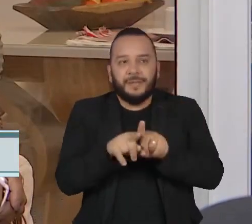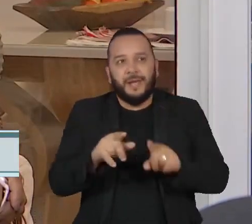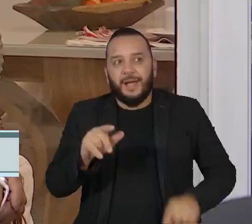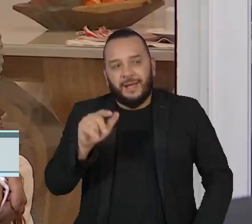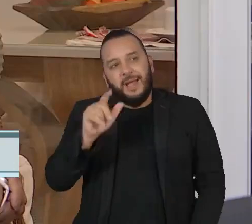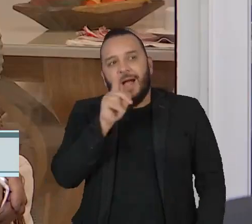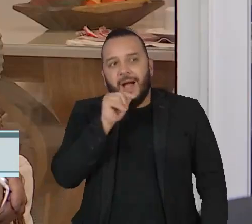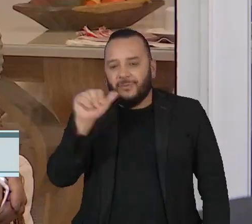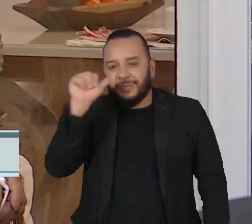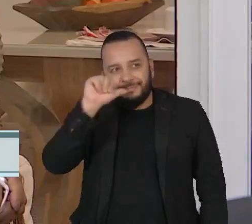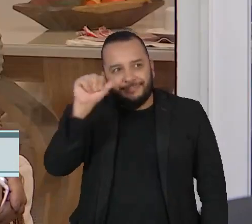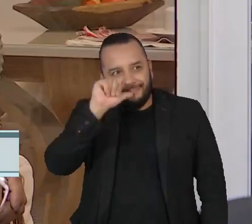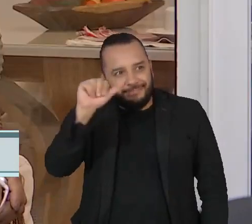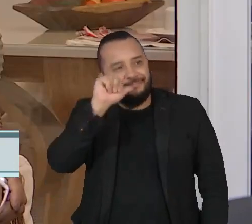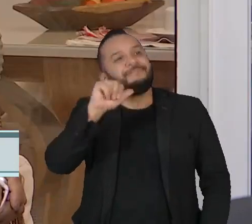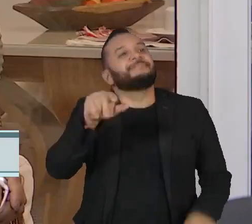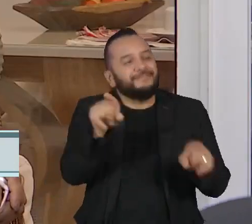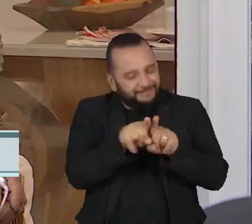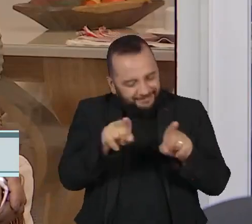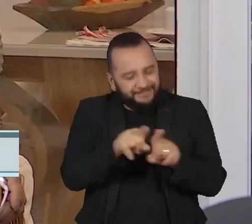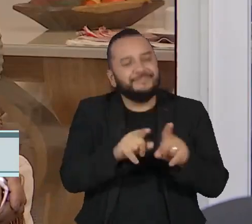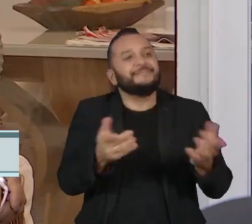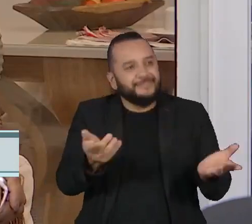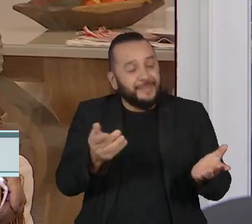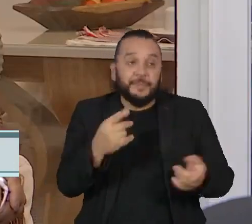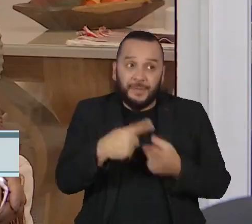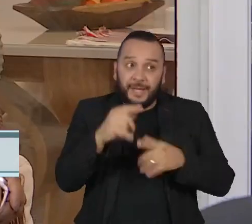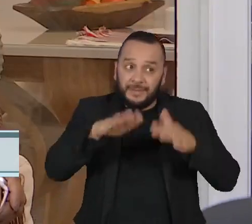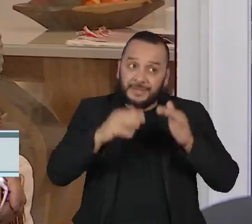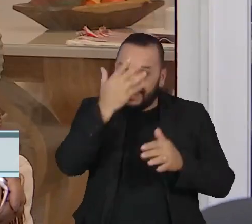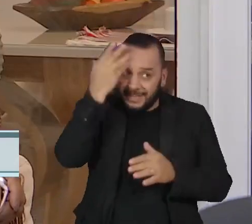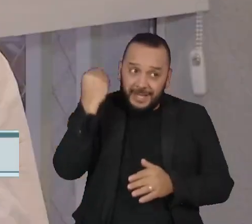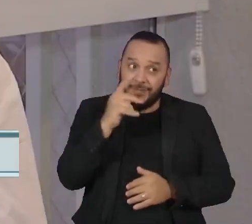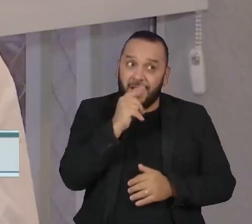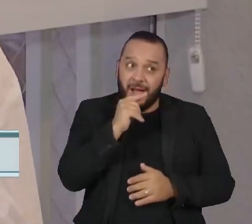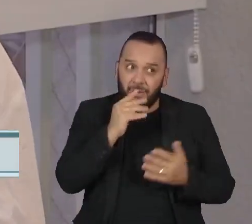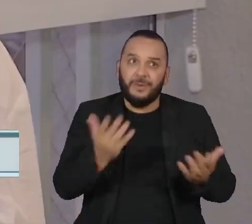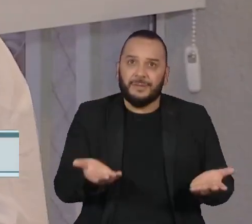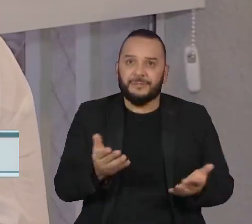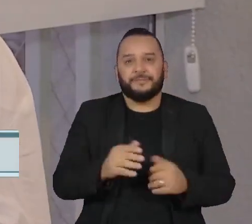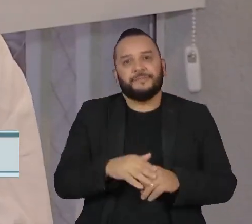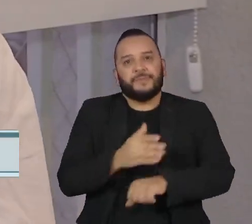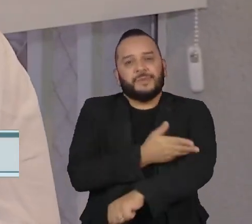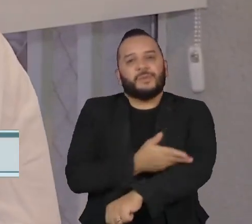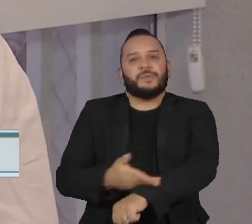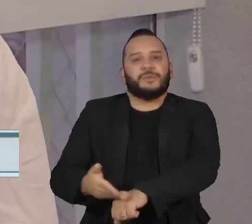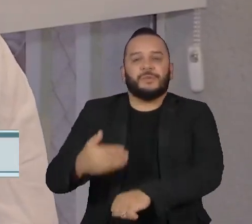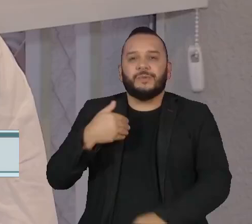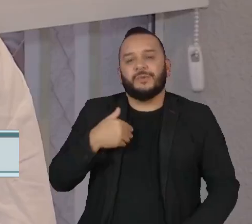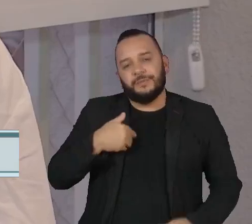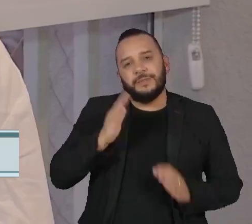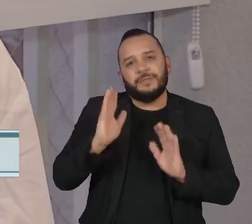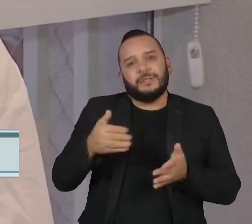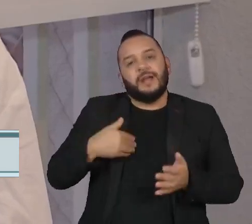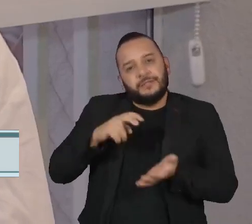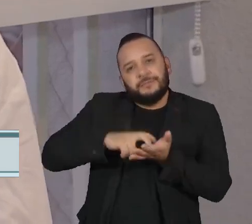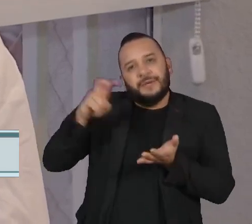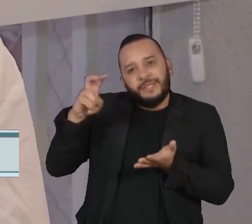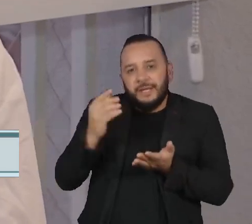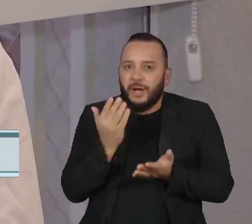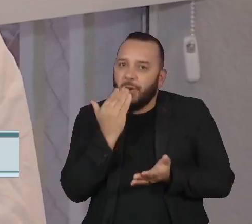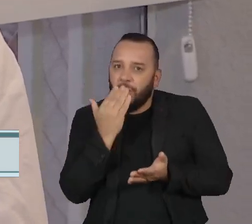aproveito já para tomar muita água no café da manhã porque às vezes eu esqueço de tomar no resto do dia o hábito Diário de tomar café da manhã ainda